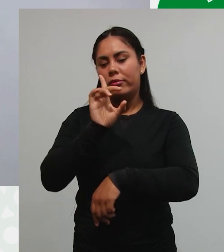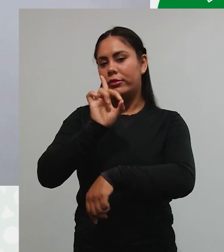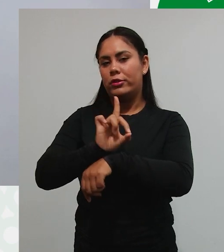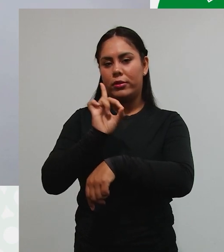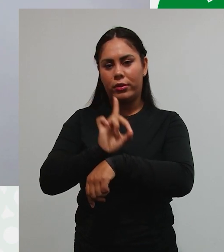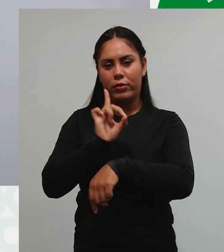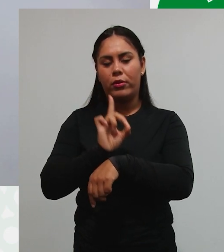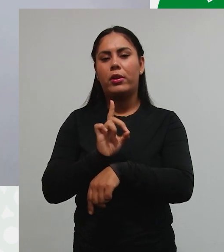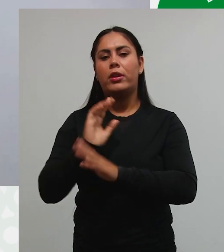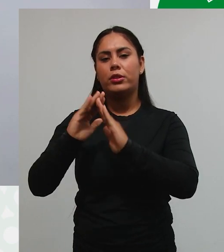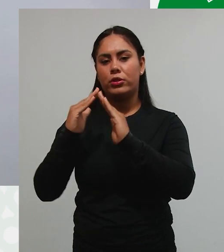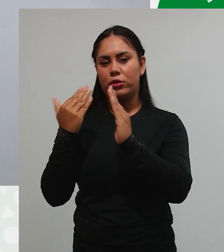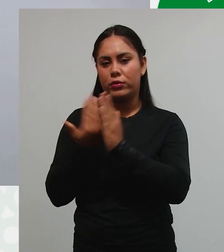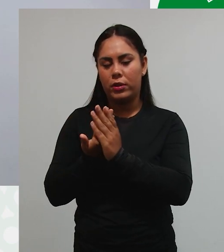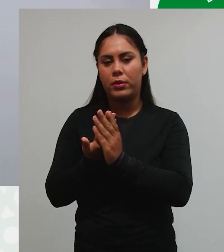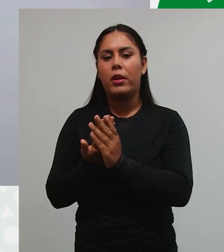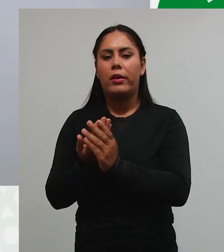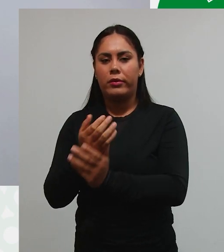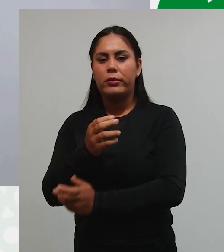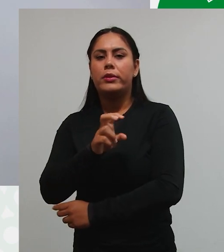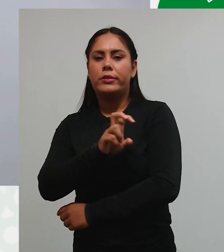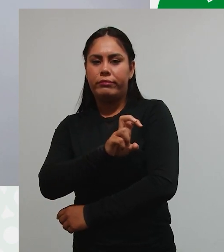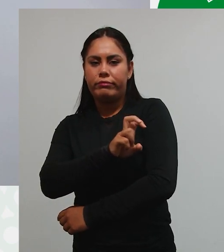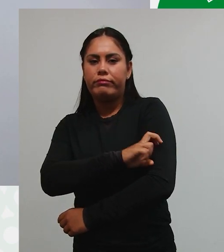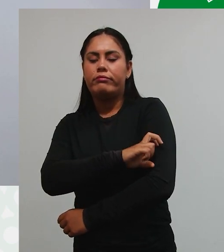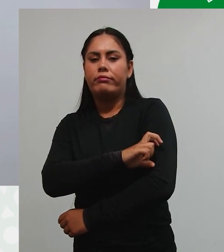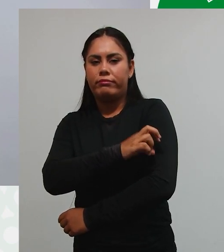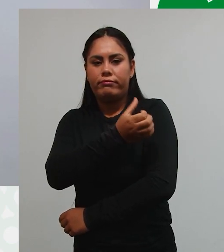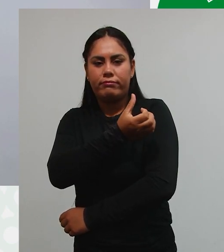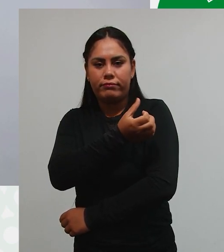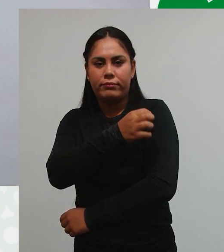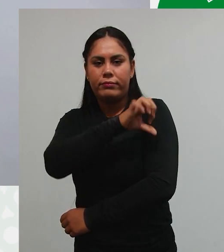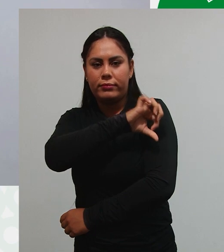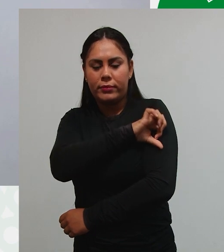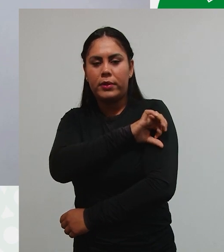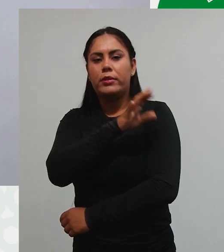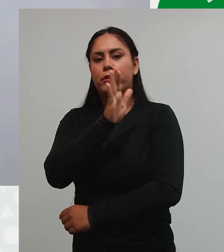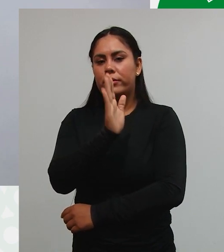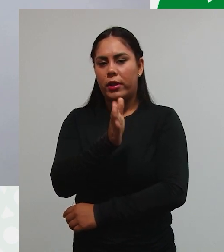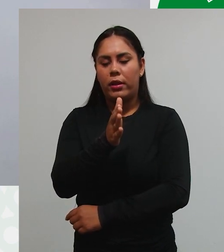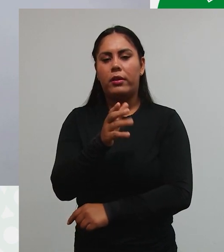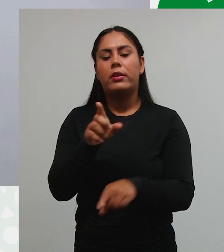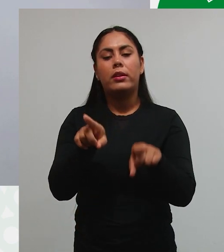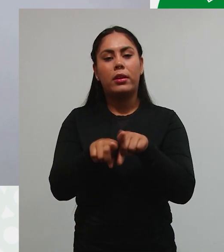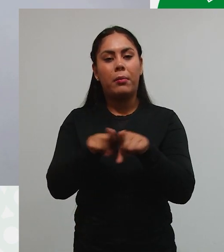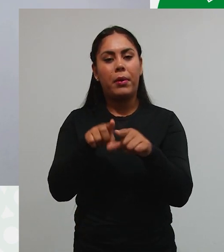dos aprendizados que eu tive. Trabalhei 7 anos no CEJA.